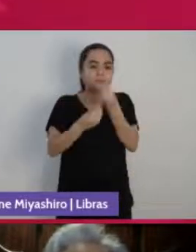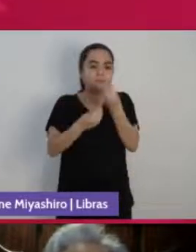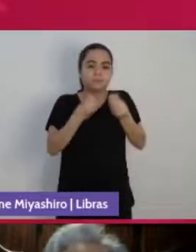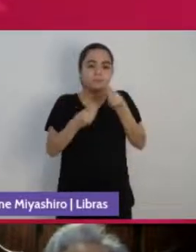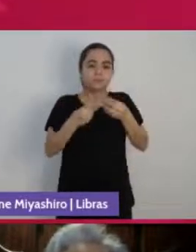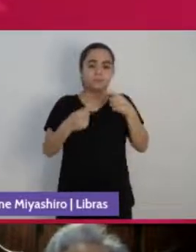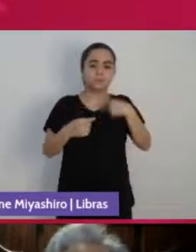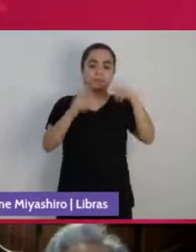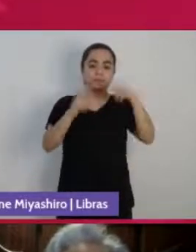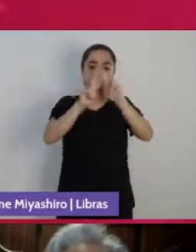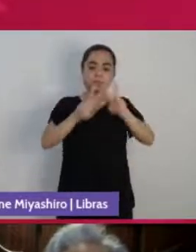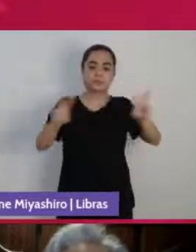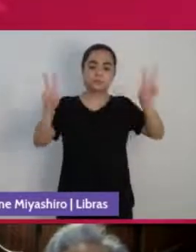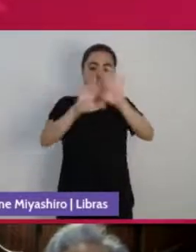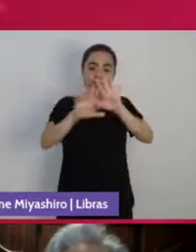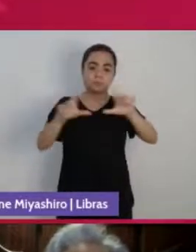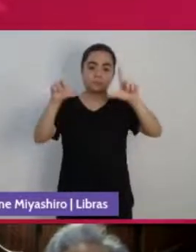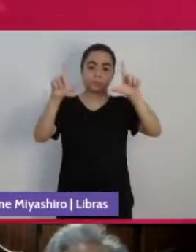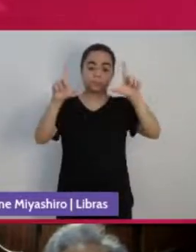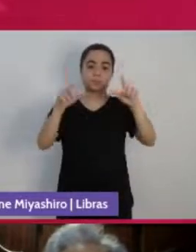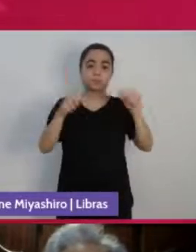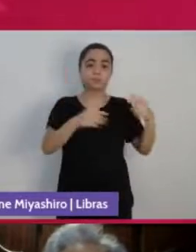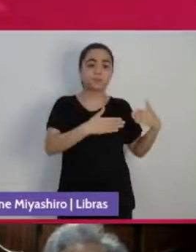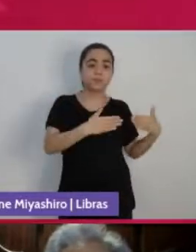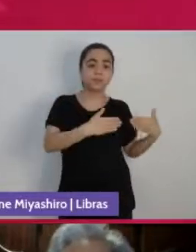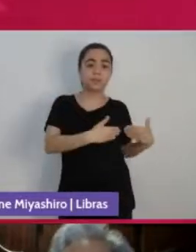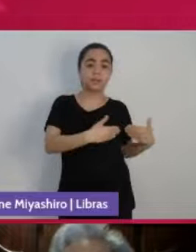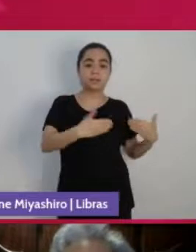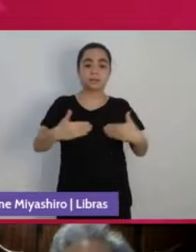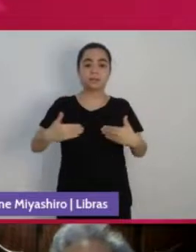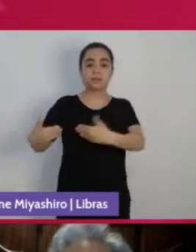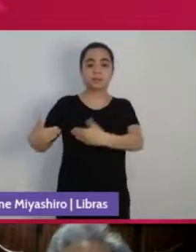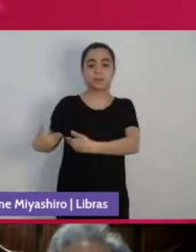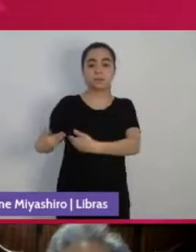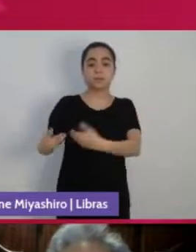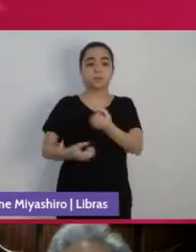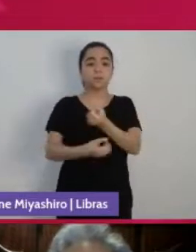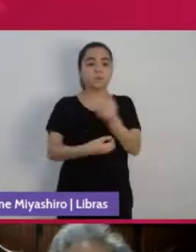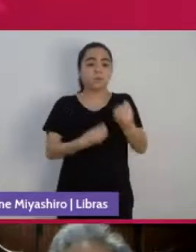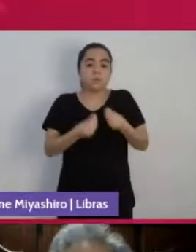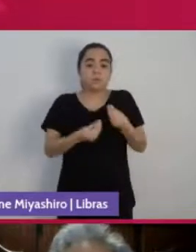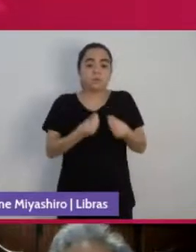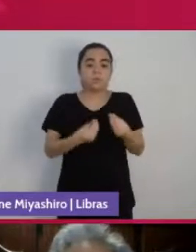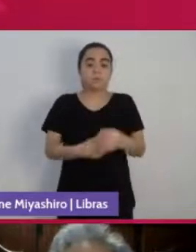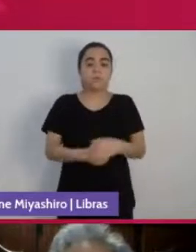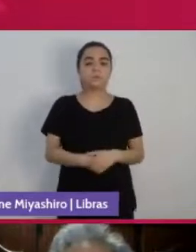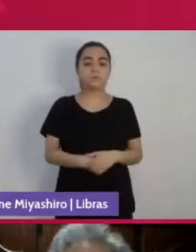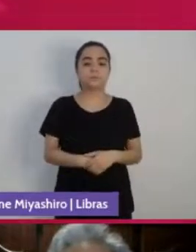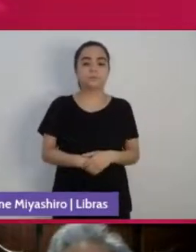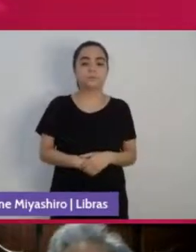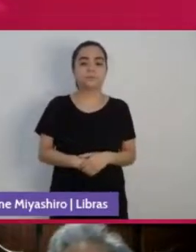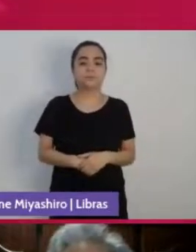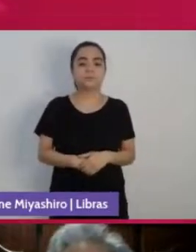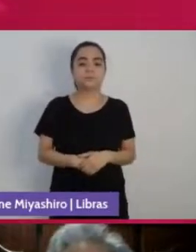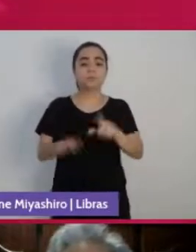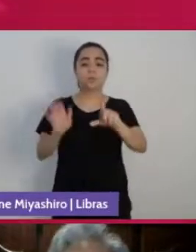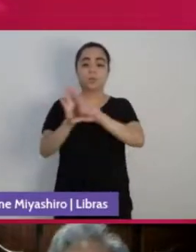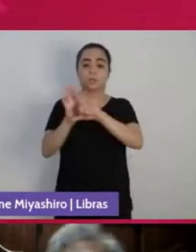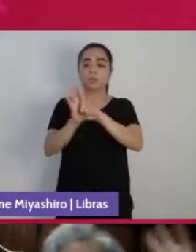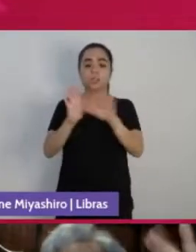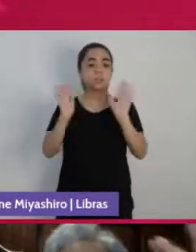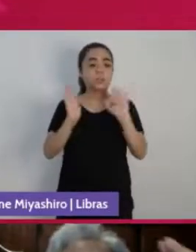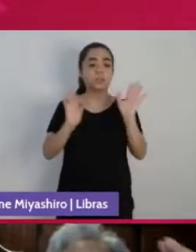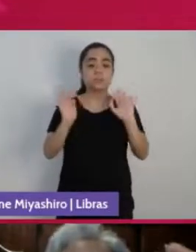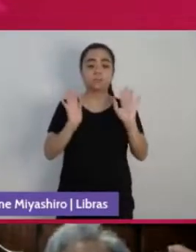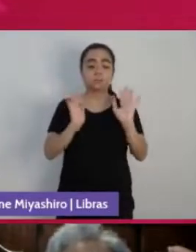região lateral e o quanto que eu vejo da região medial. Atende a portaria? Não.